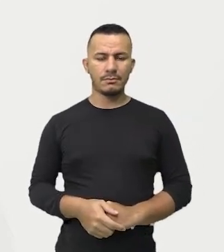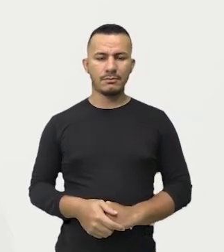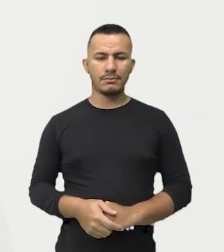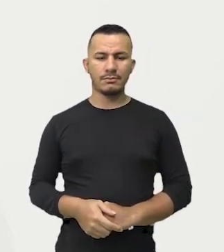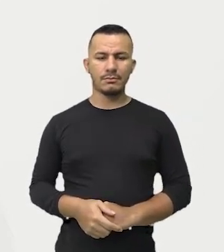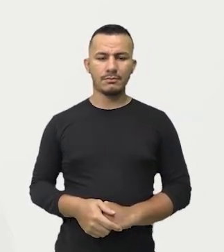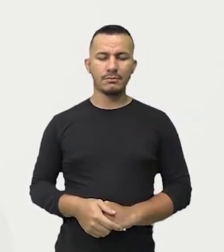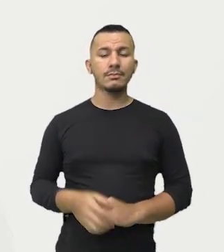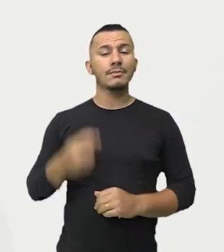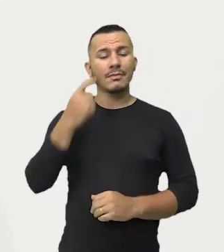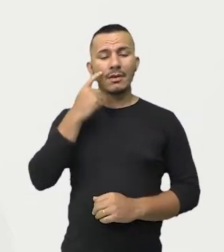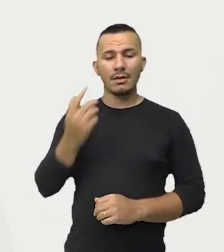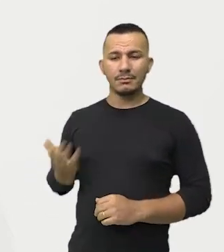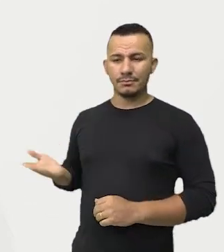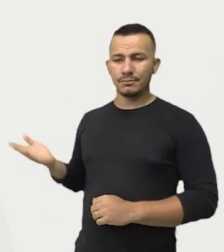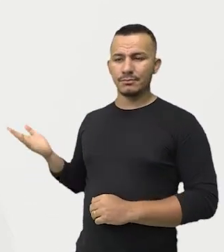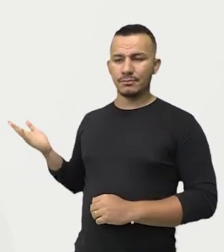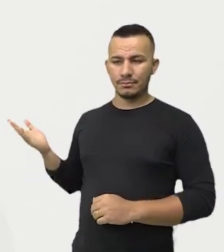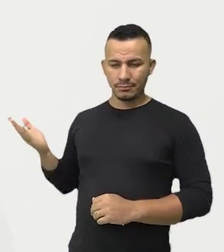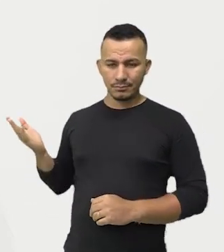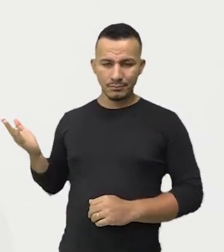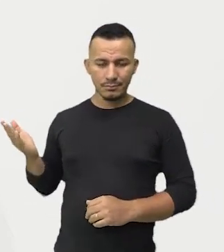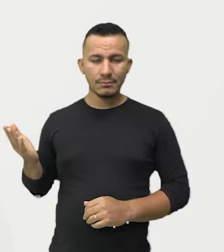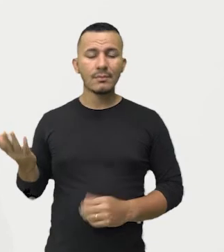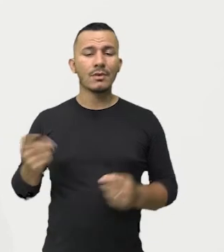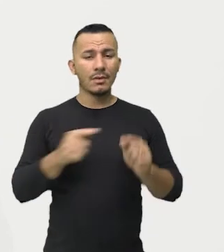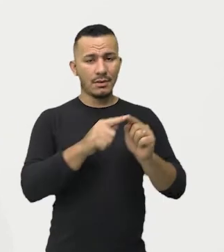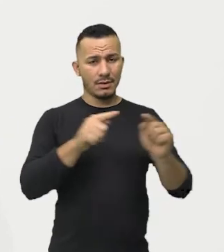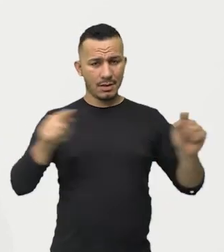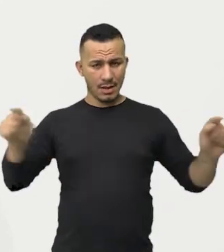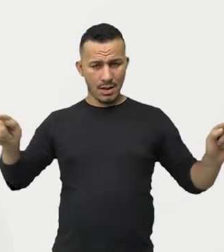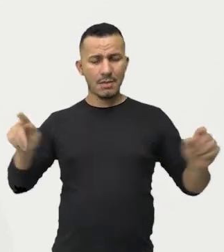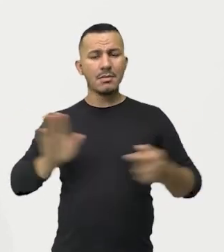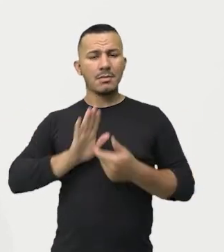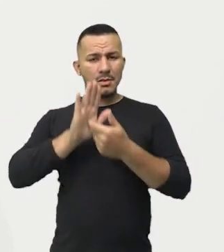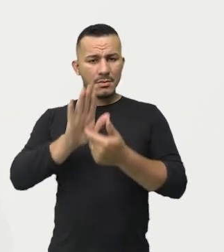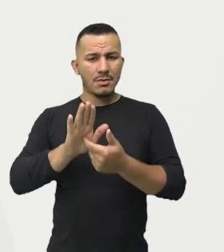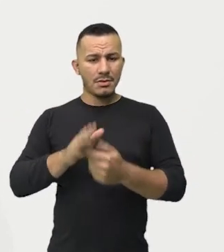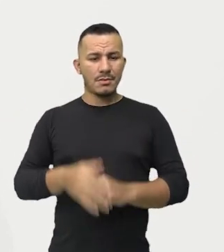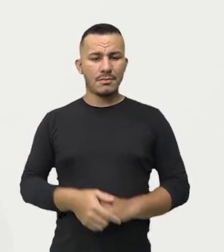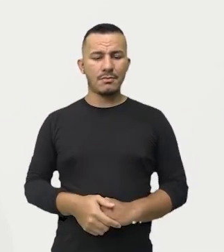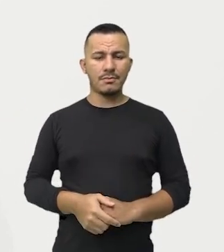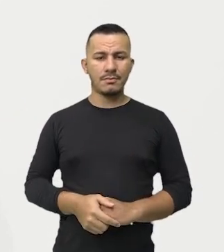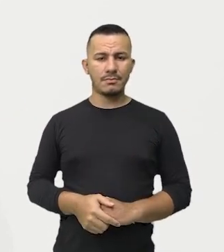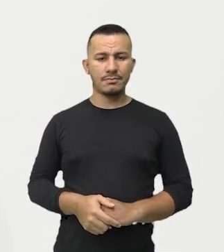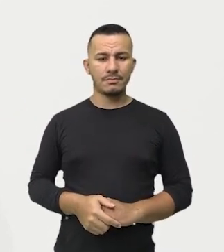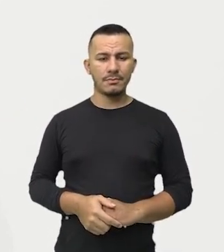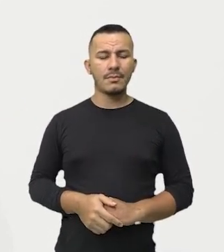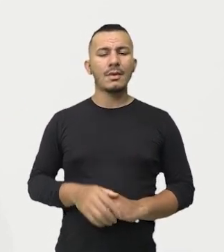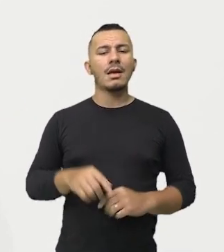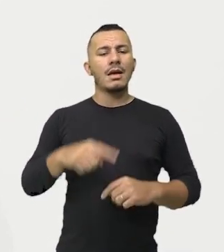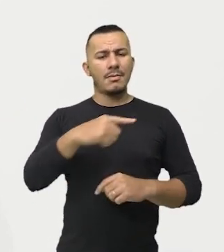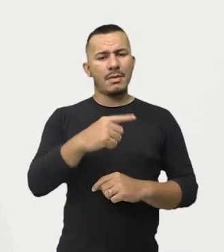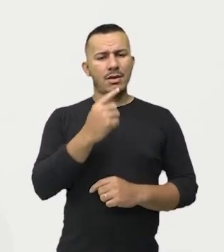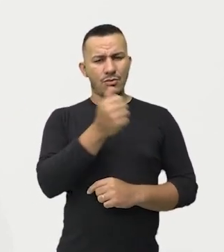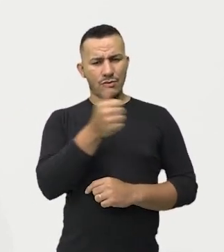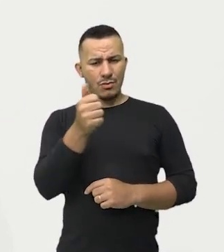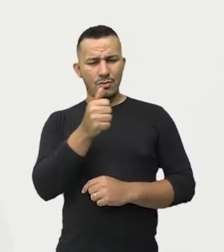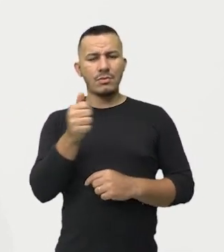Então temos aqui a nossa reta para a gente representar aqui a fração, vamos voltar aqui rapidinho, a fração menos